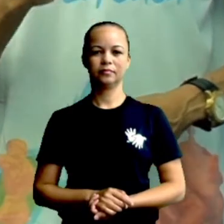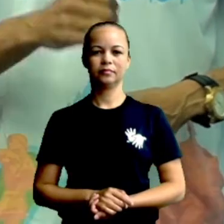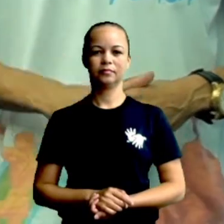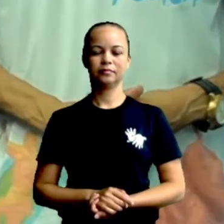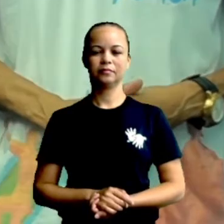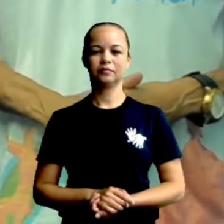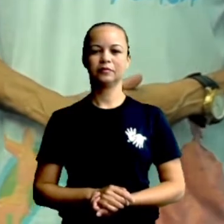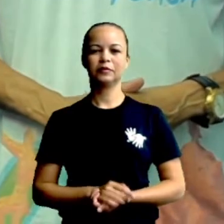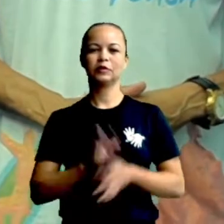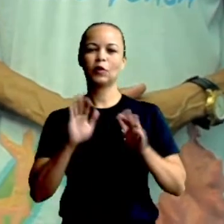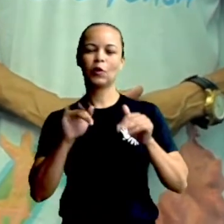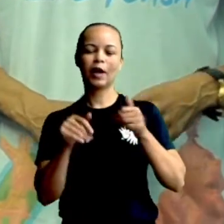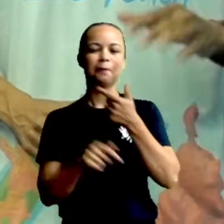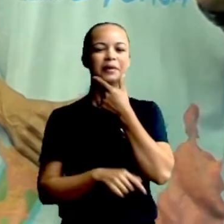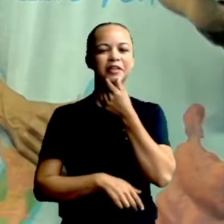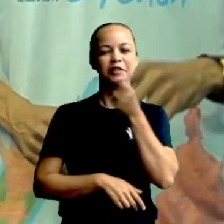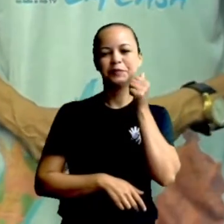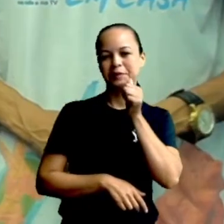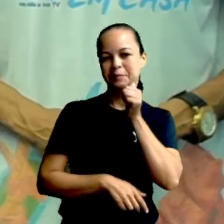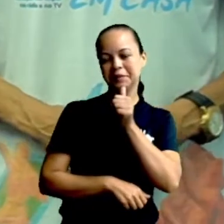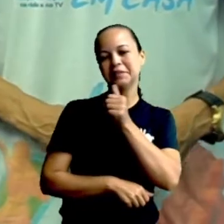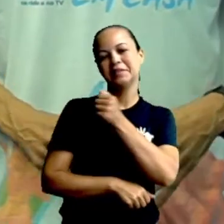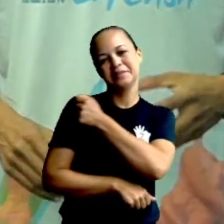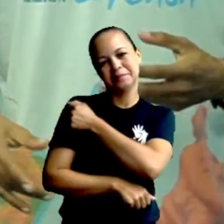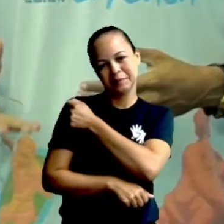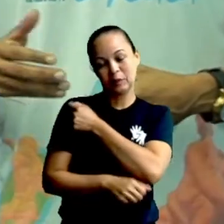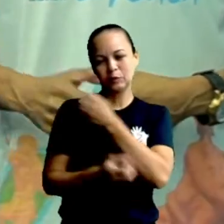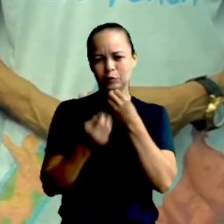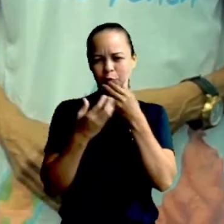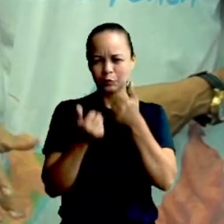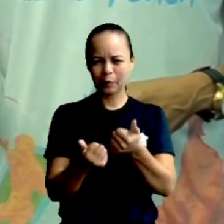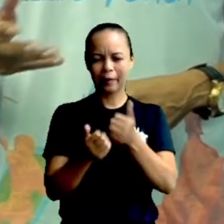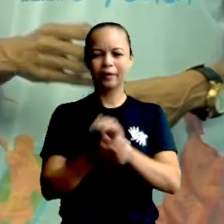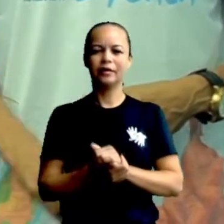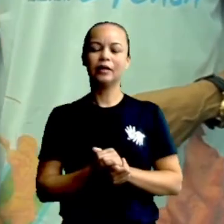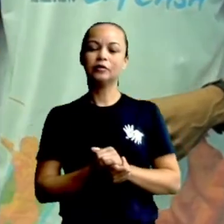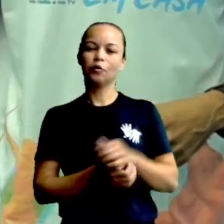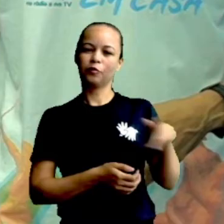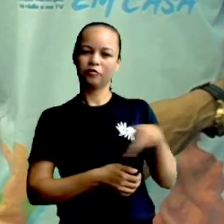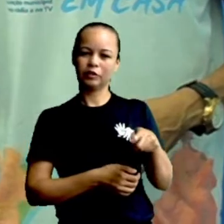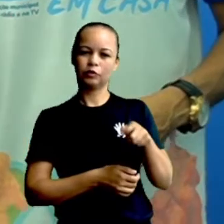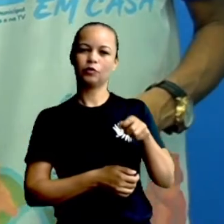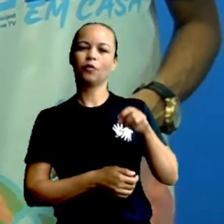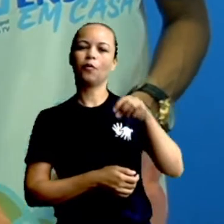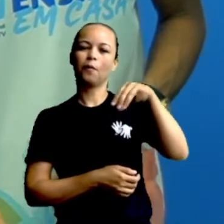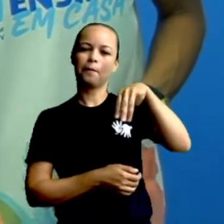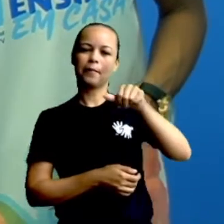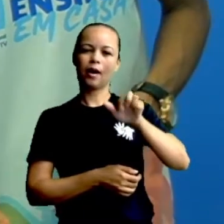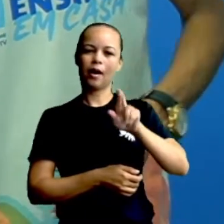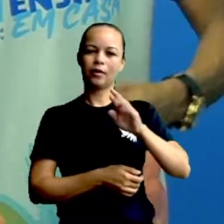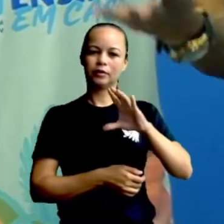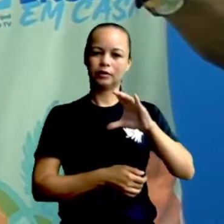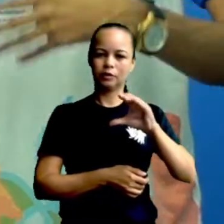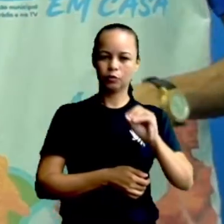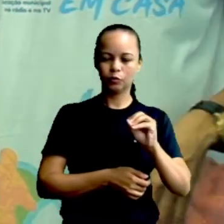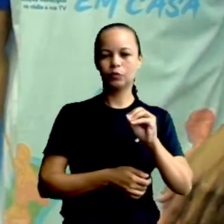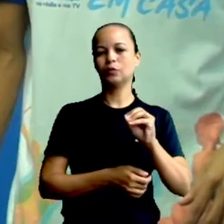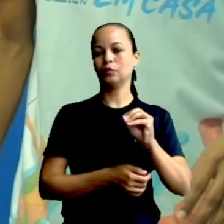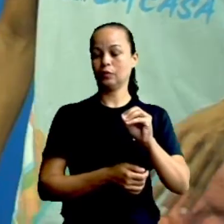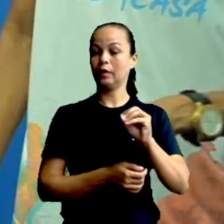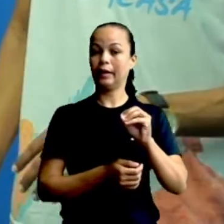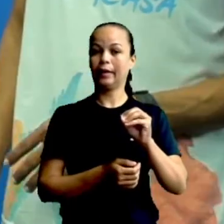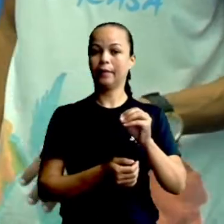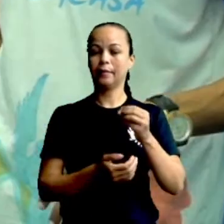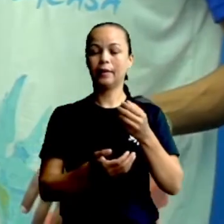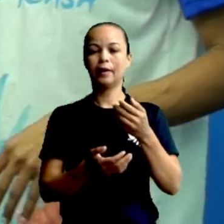Olá, meus queridos, minhas queridas, tudo bom? Eu sou o Márcio Lima para mais uma aula de Ciência da Natureza. Vamos aqui